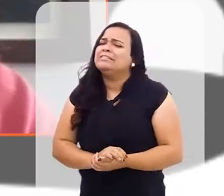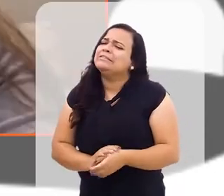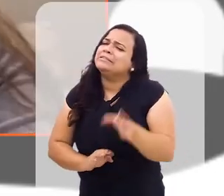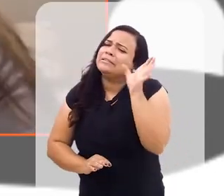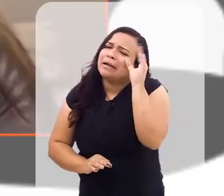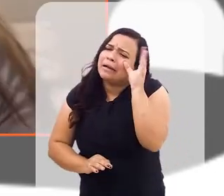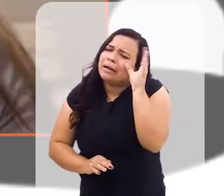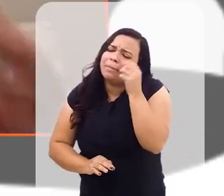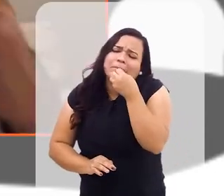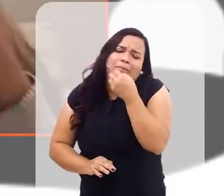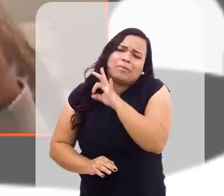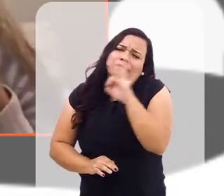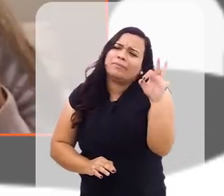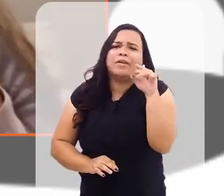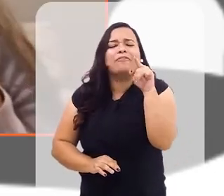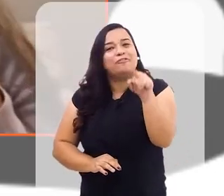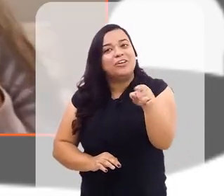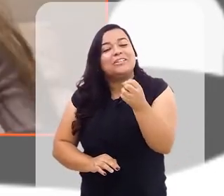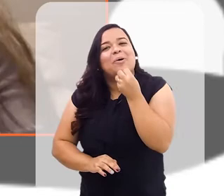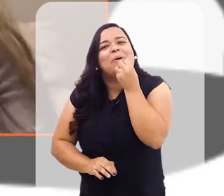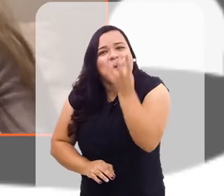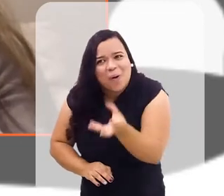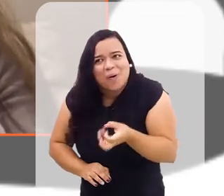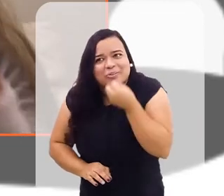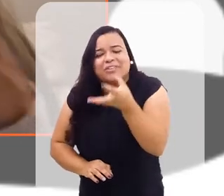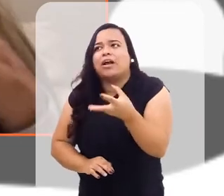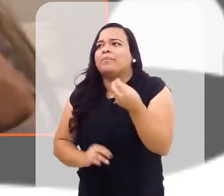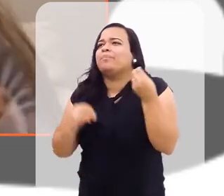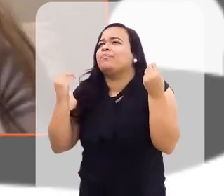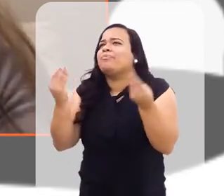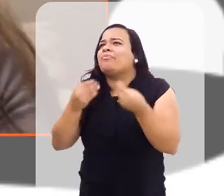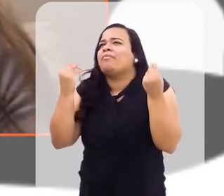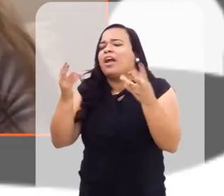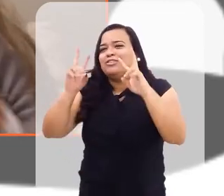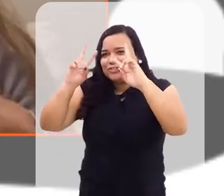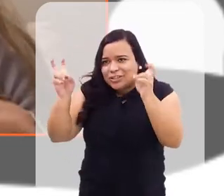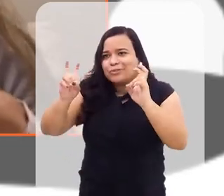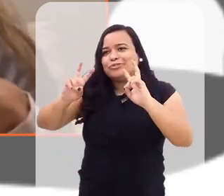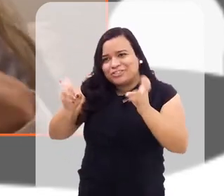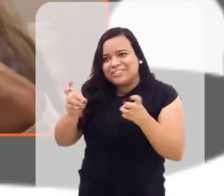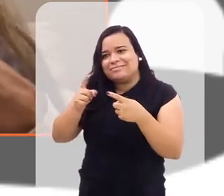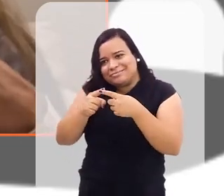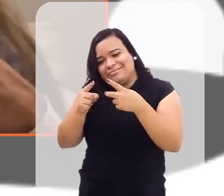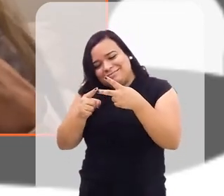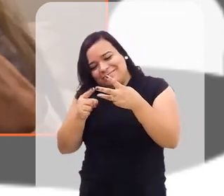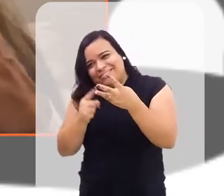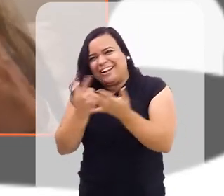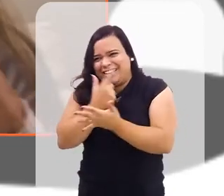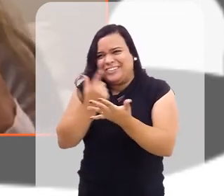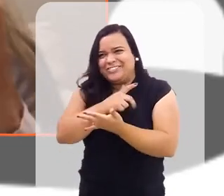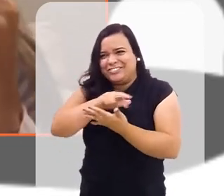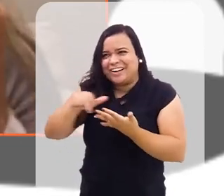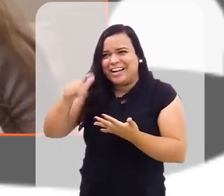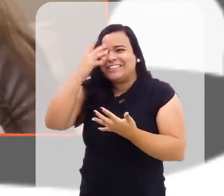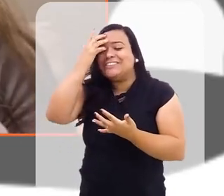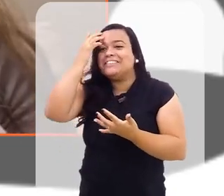É interessante porque, na medida em que você vai contando todos os títulos e, assim, pelo